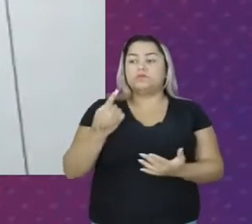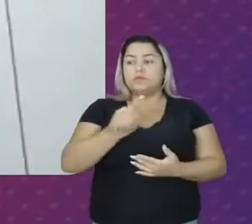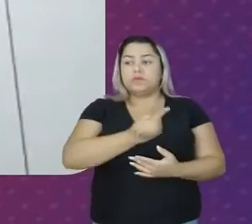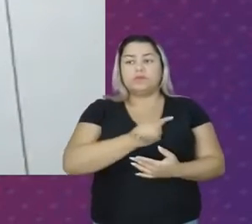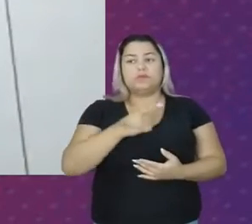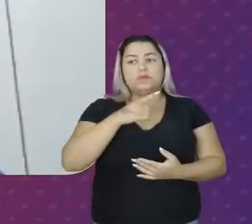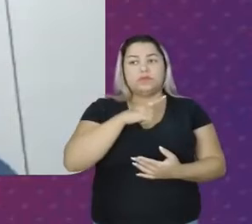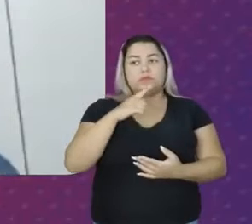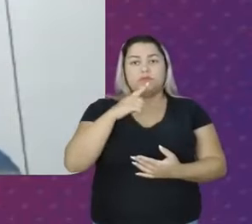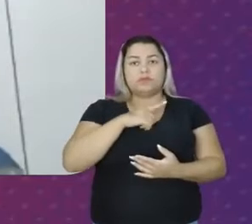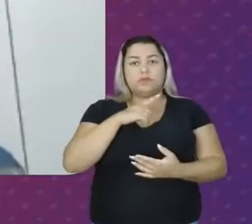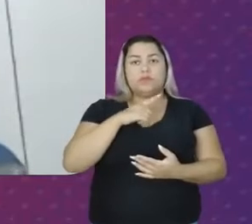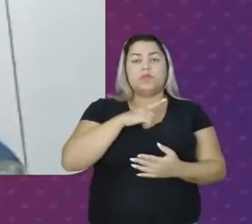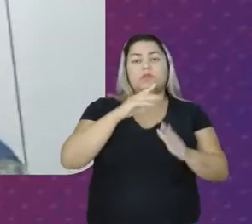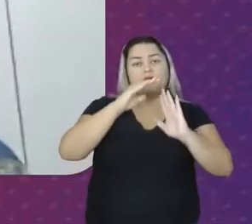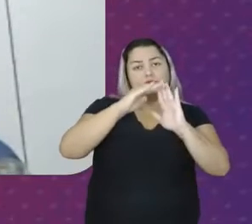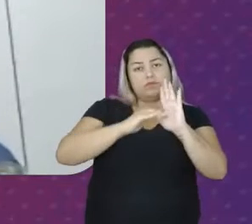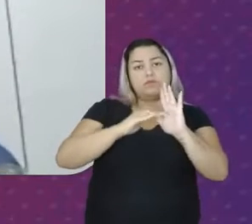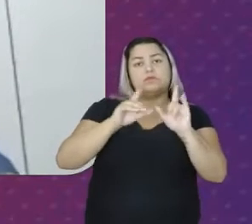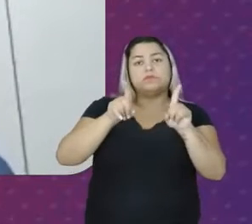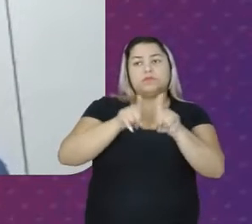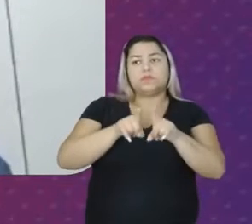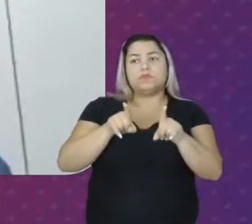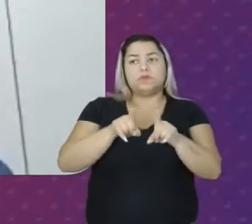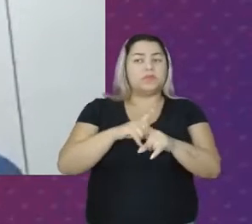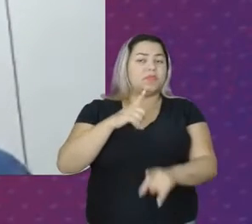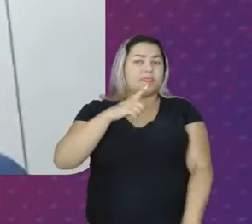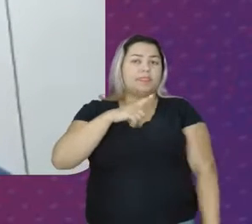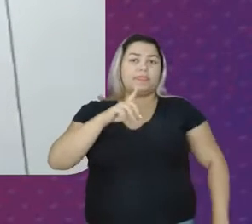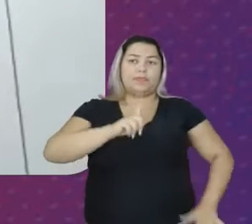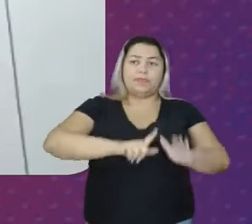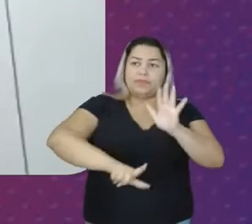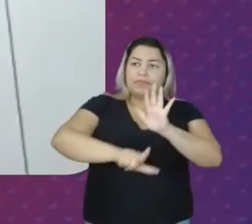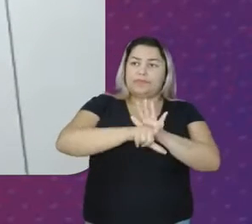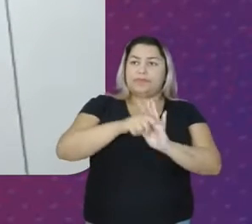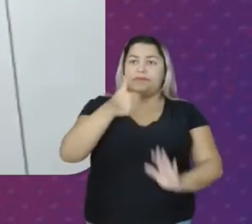esse normativo legal, a gente também tem a lei